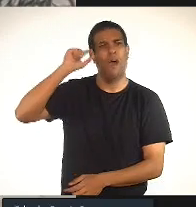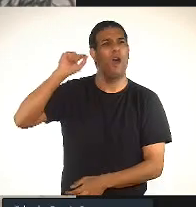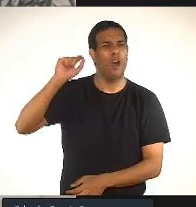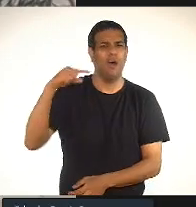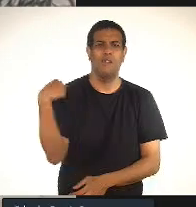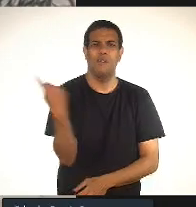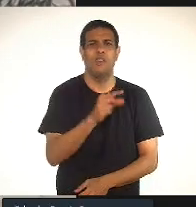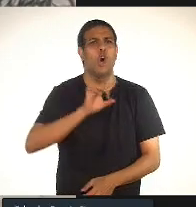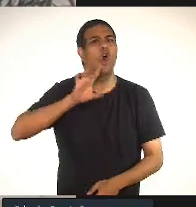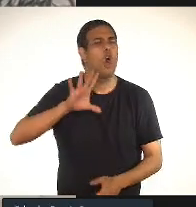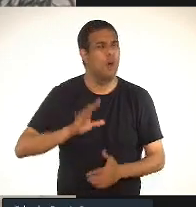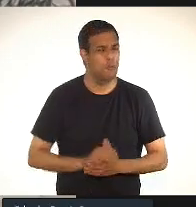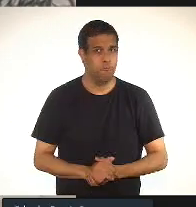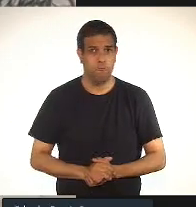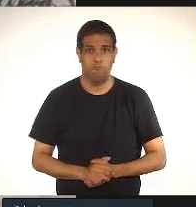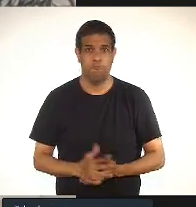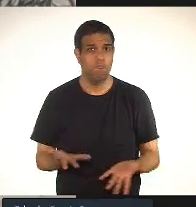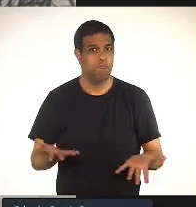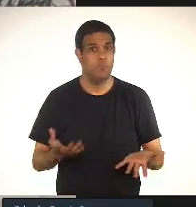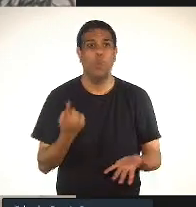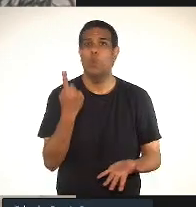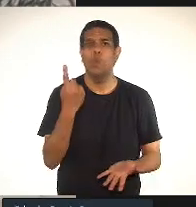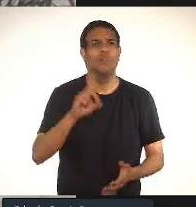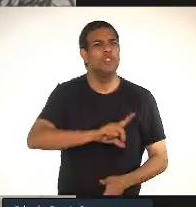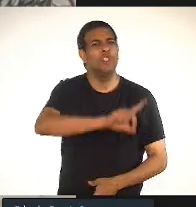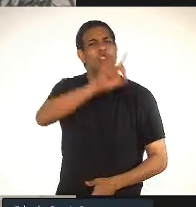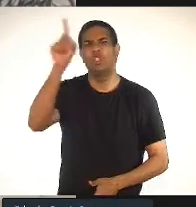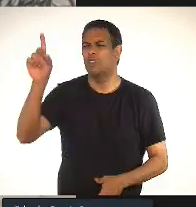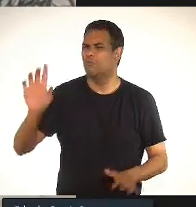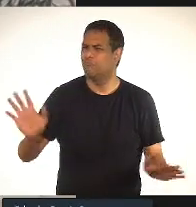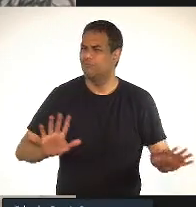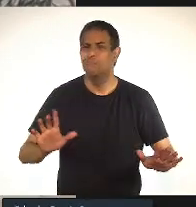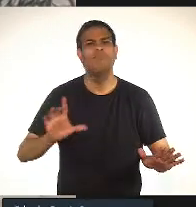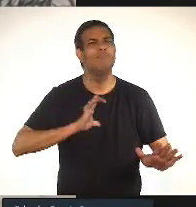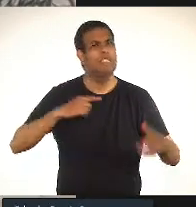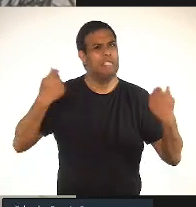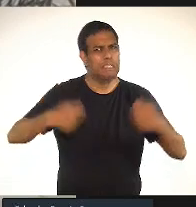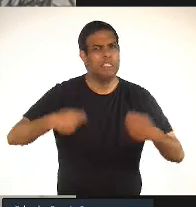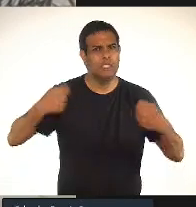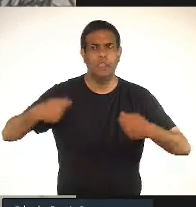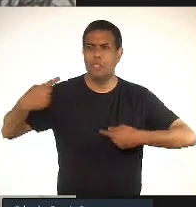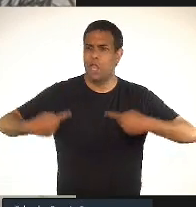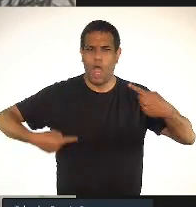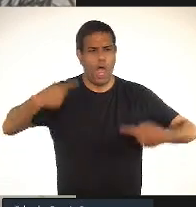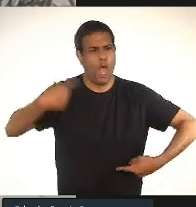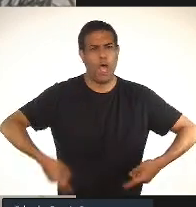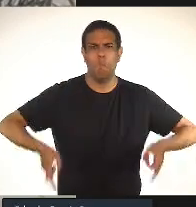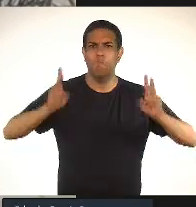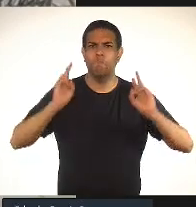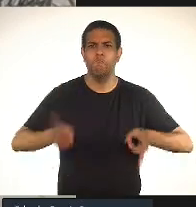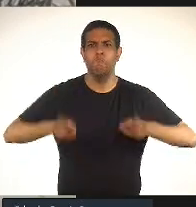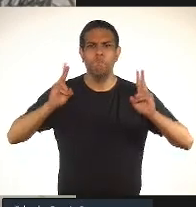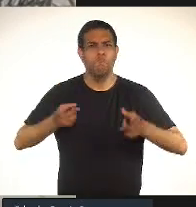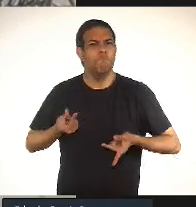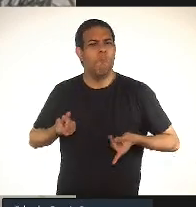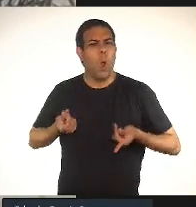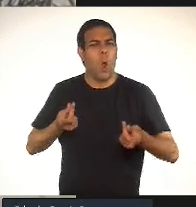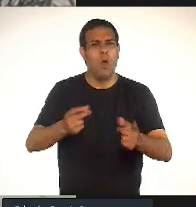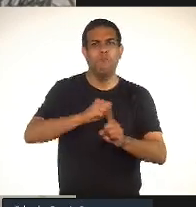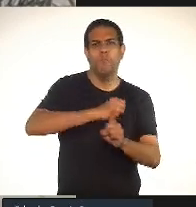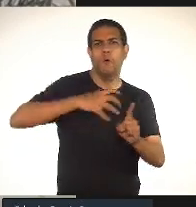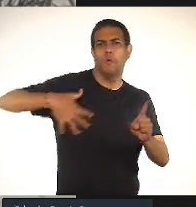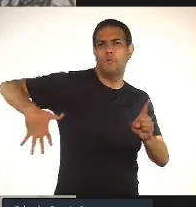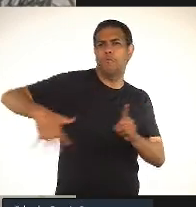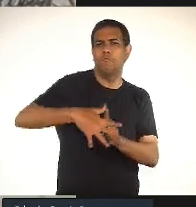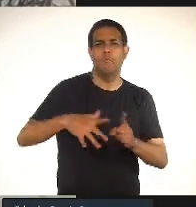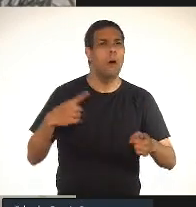ser apenas um somente dia. Teria que ser debate constante na nossa sociedade,